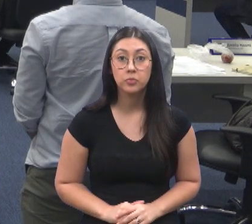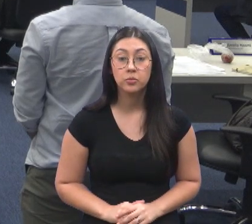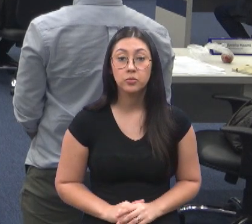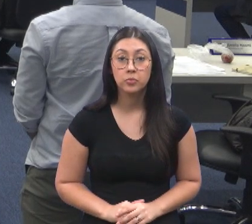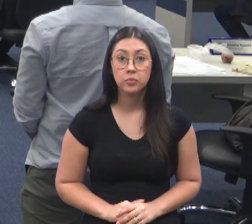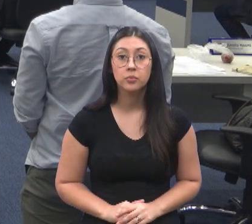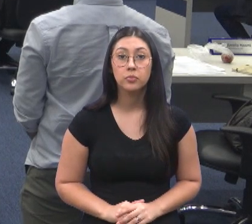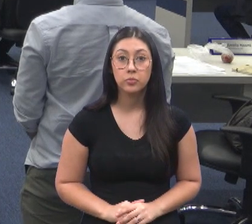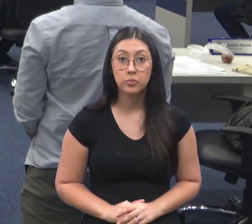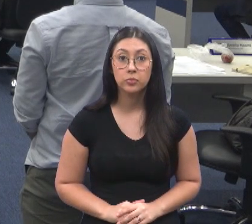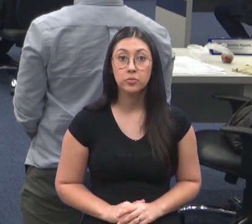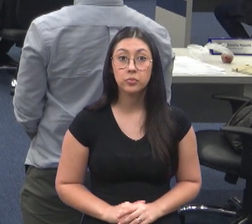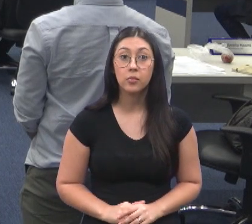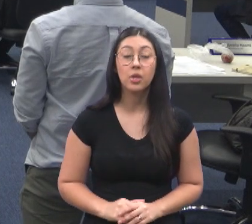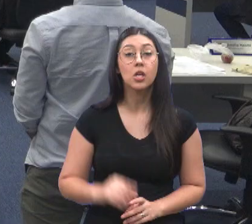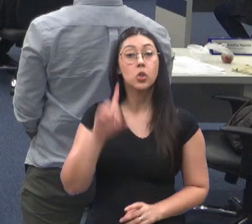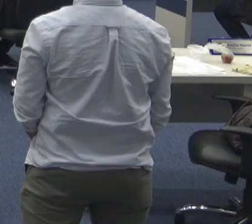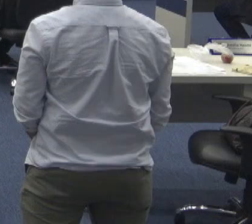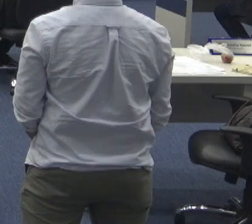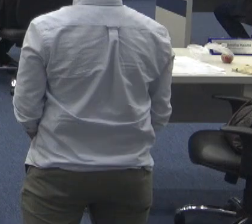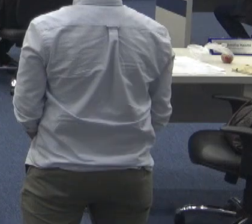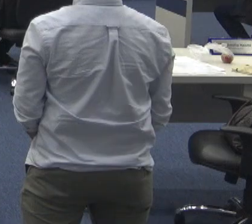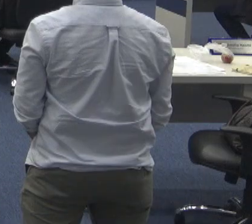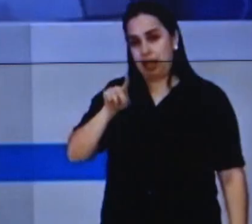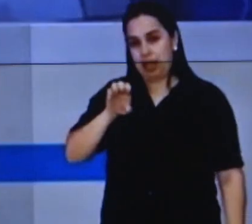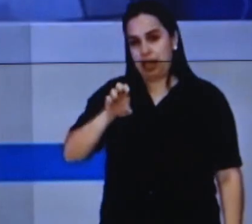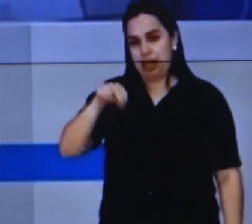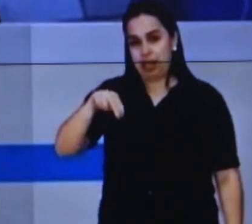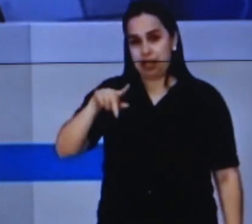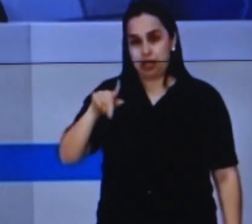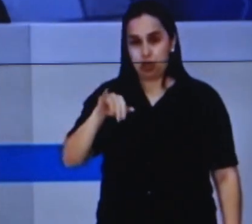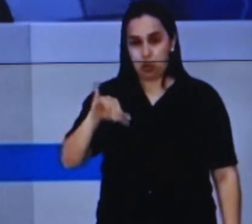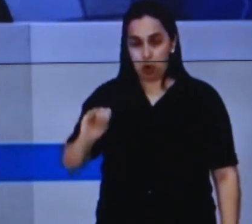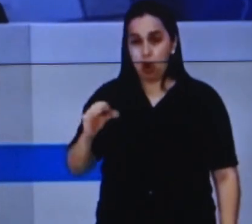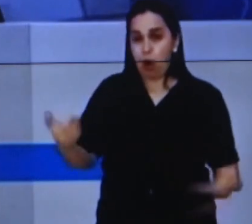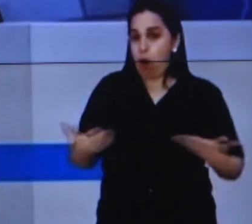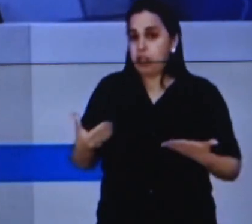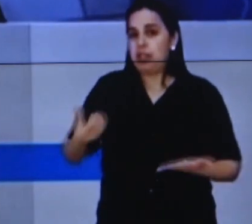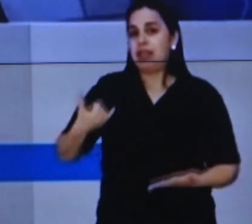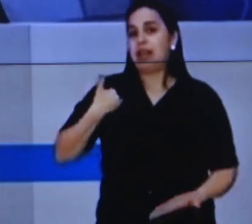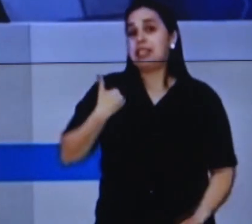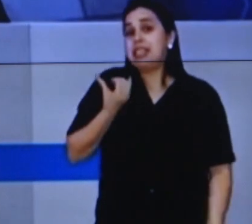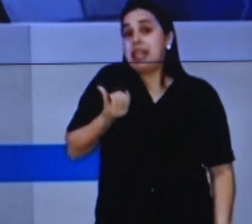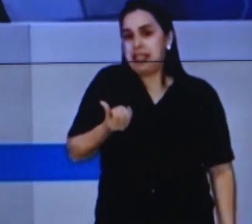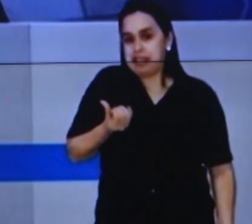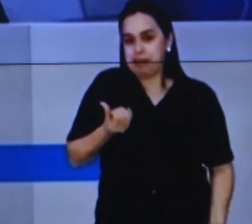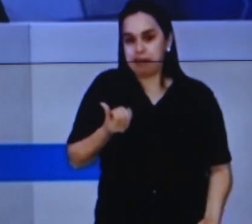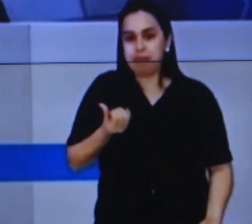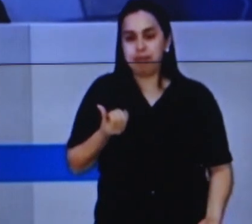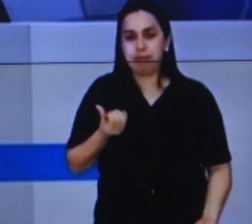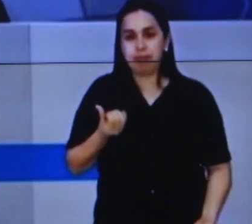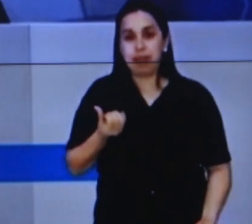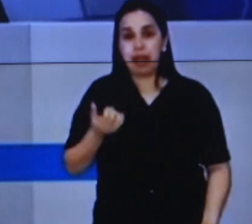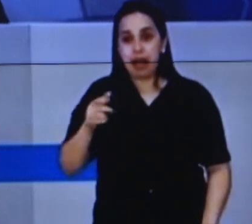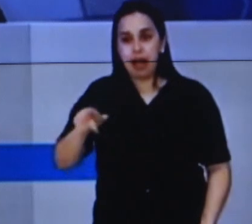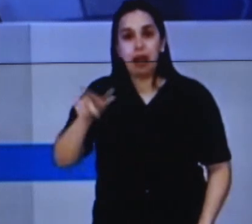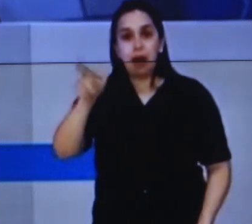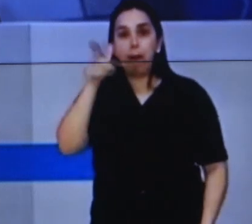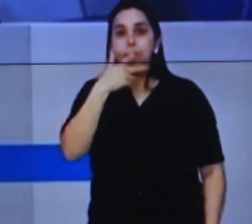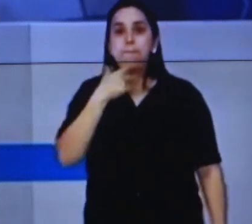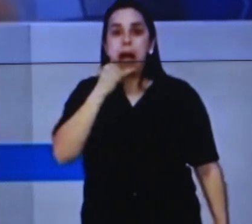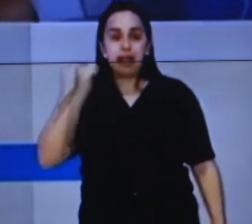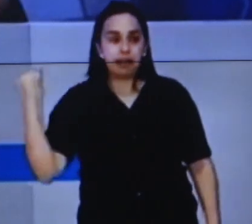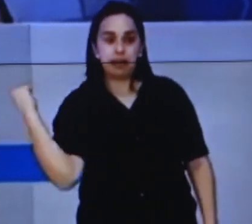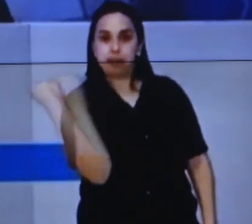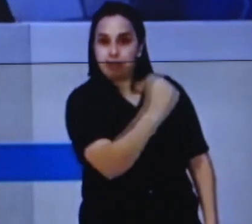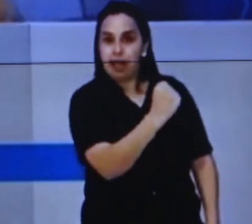Presenciaram, né? Esse foi o 8 de março. Enzo, hoje ele tem 6 anos. E ele presenciou, ele estava